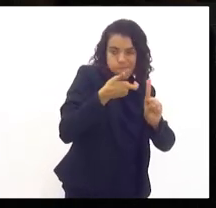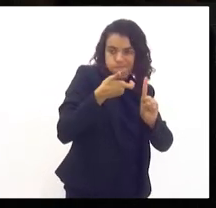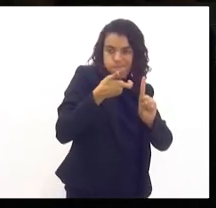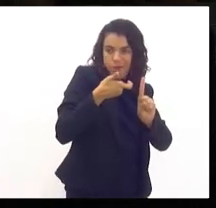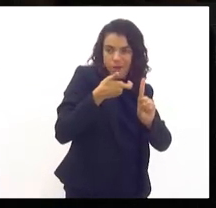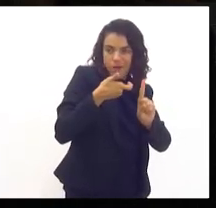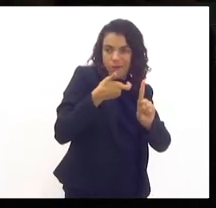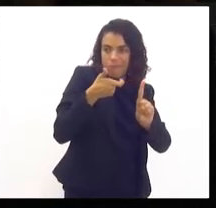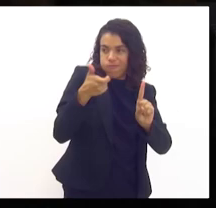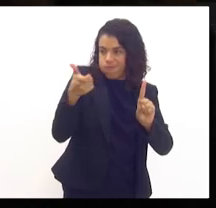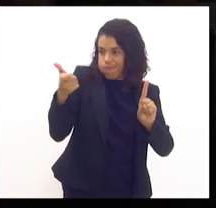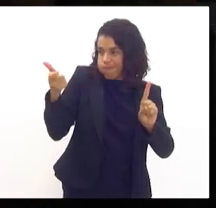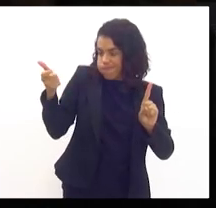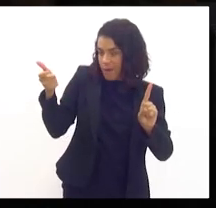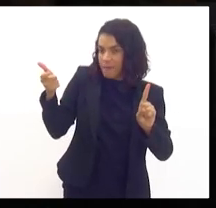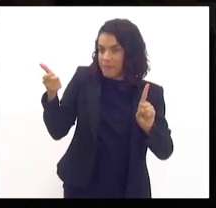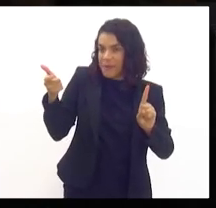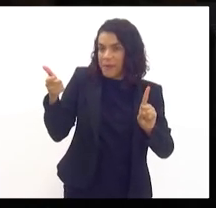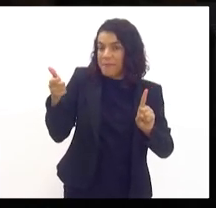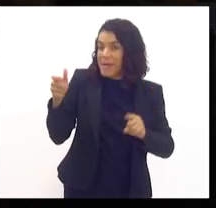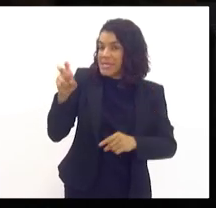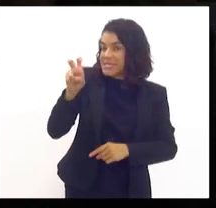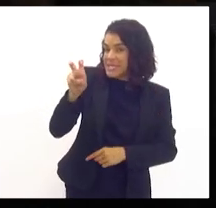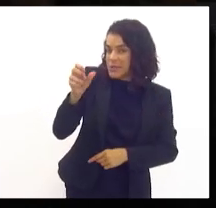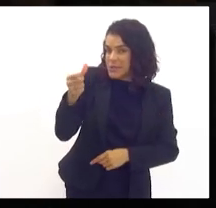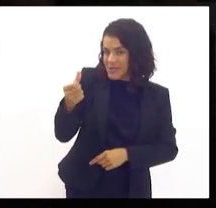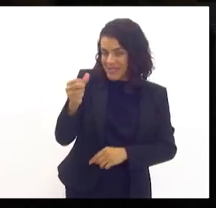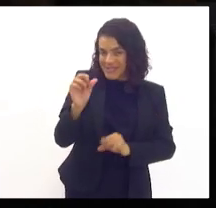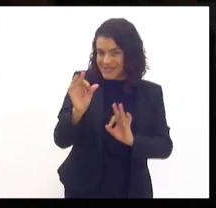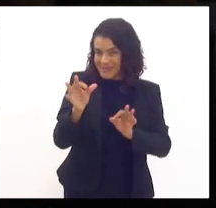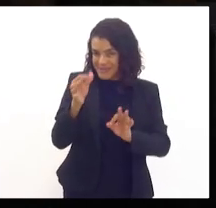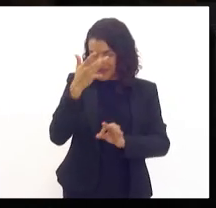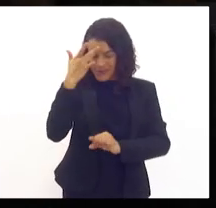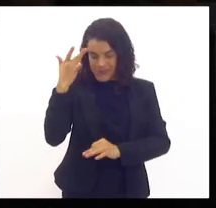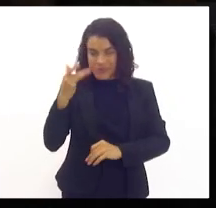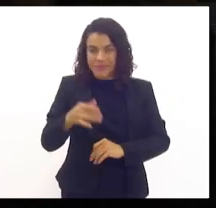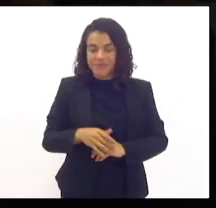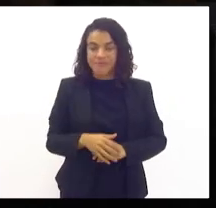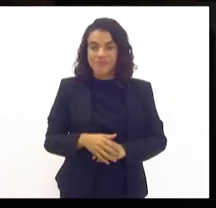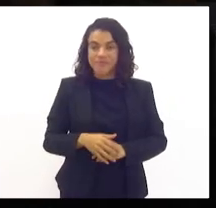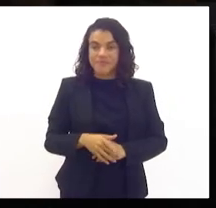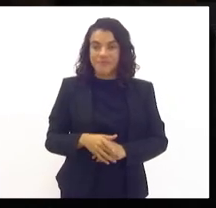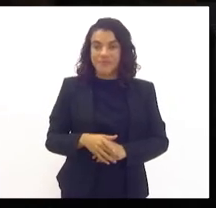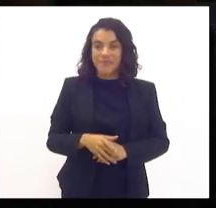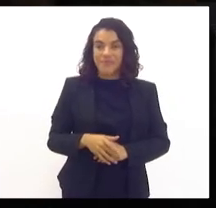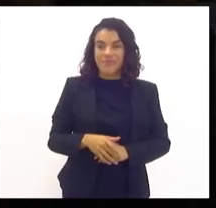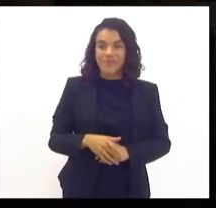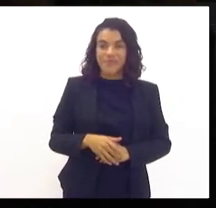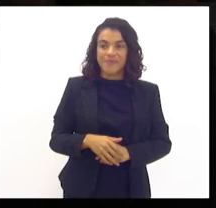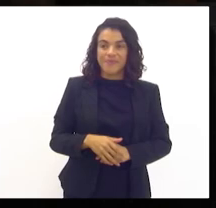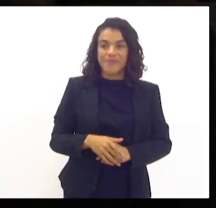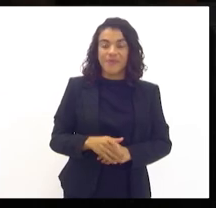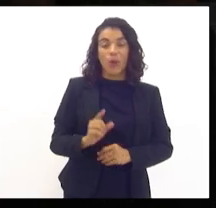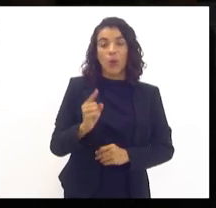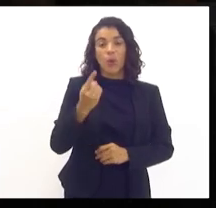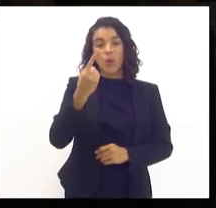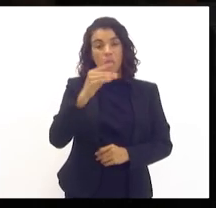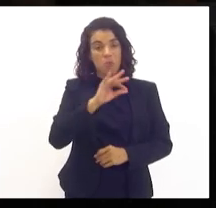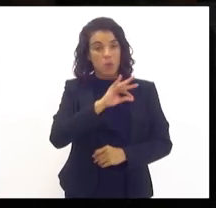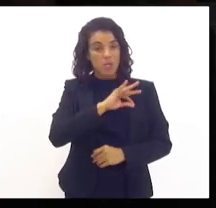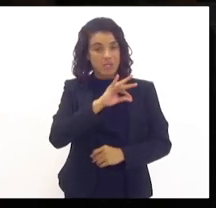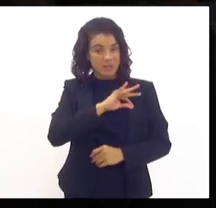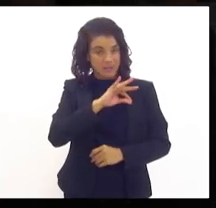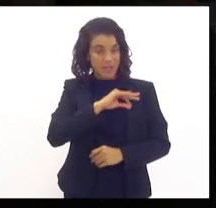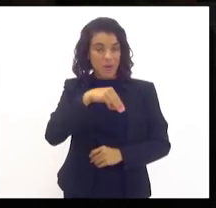sua narrativa, mais uns 5 ou 6. E entre eles, um policial